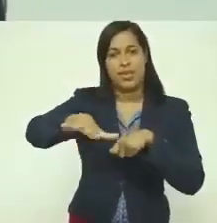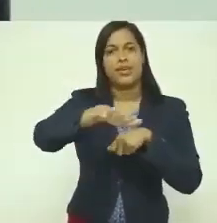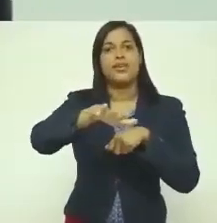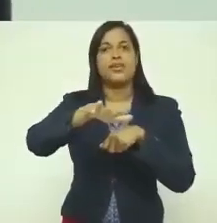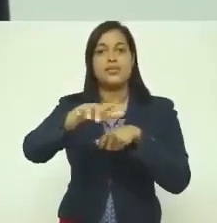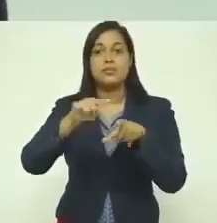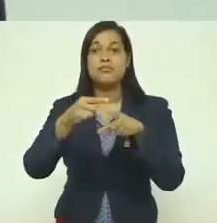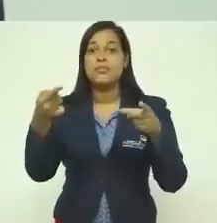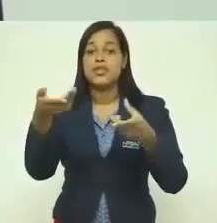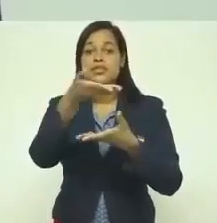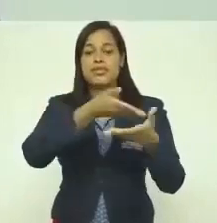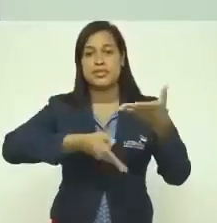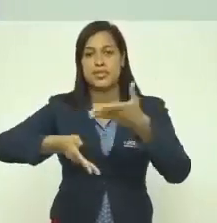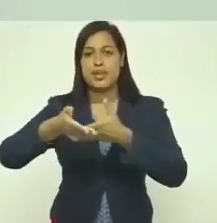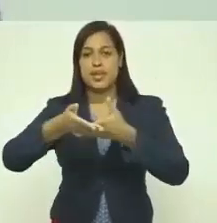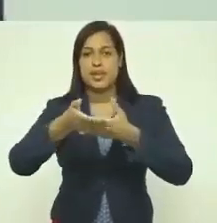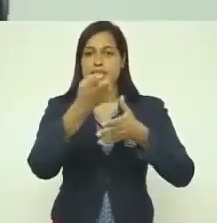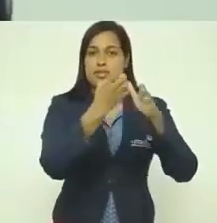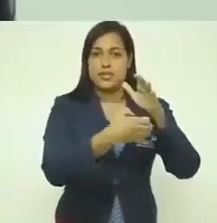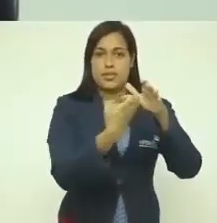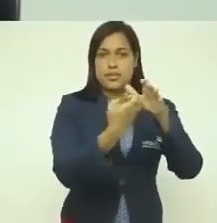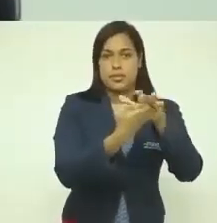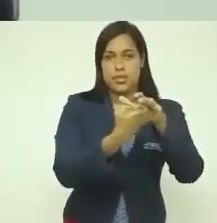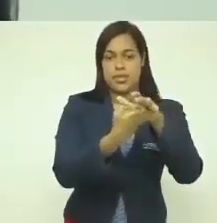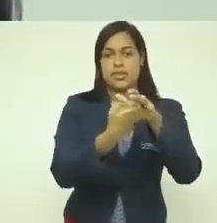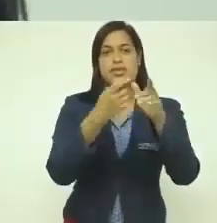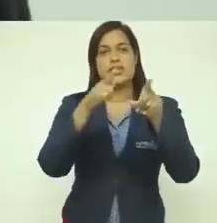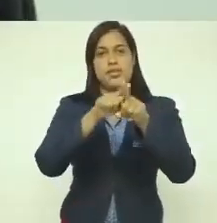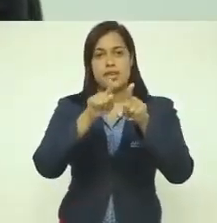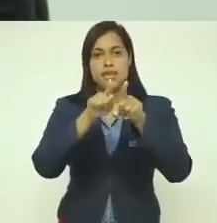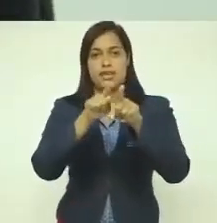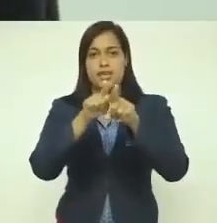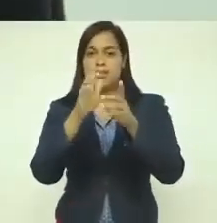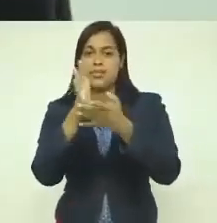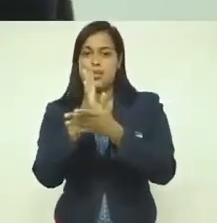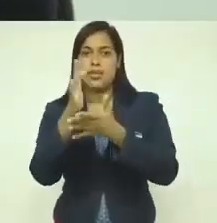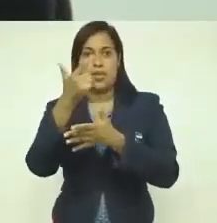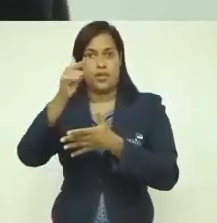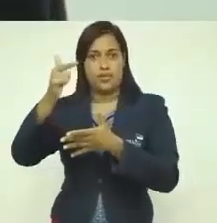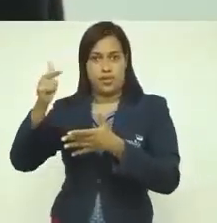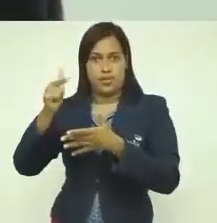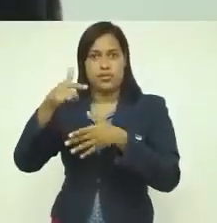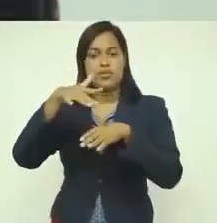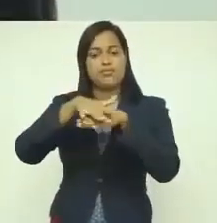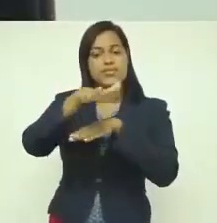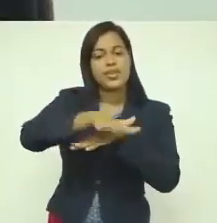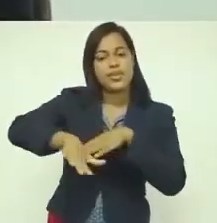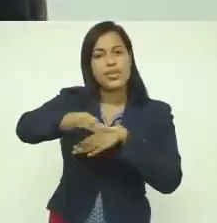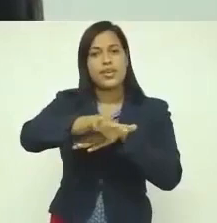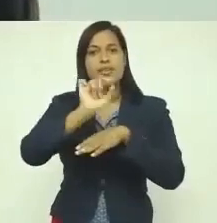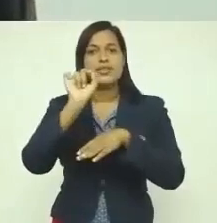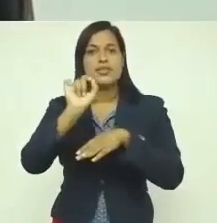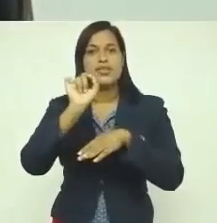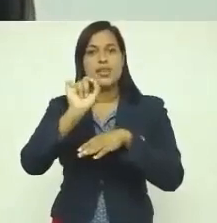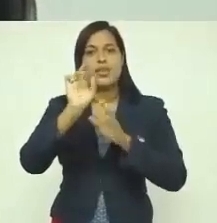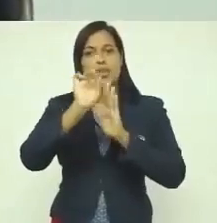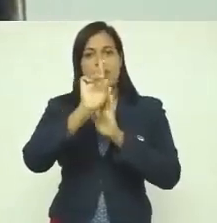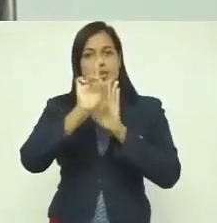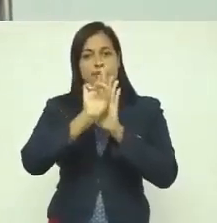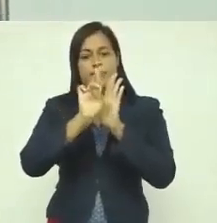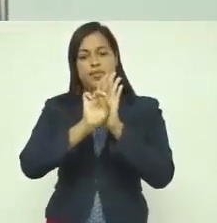mercados. Mas essa relação entre os agentes econômicos nos mercados